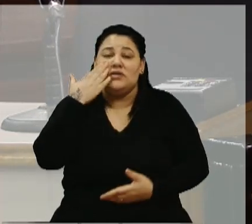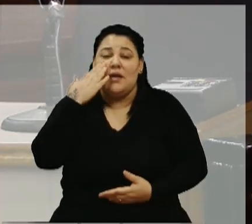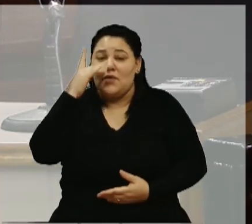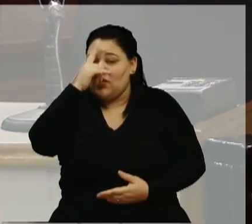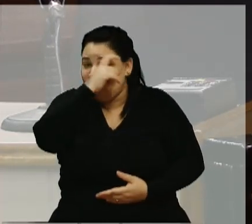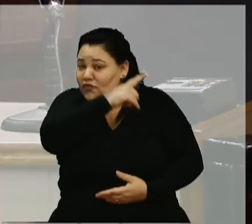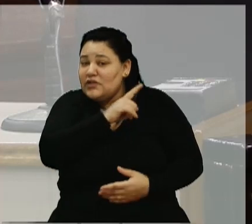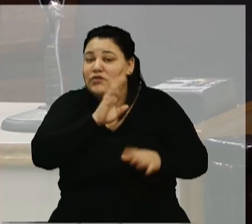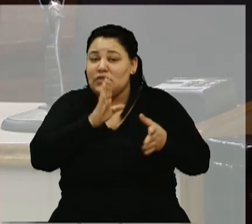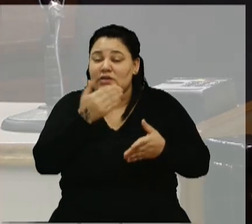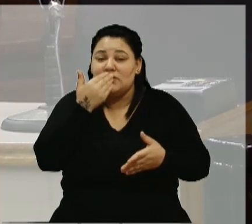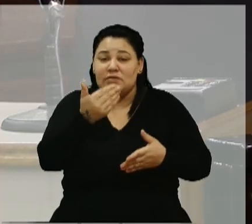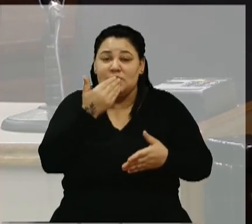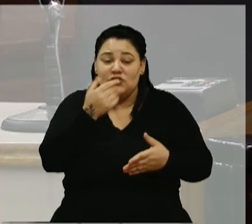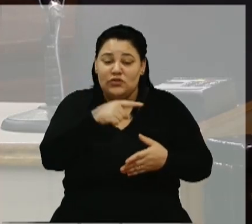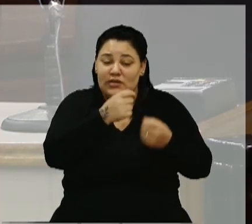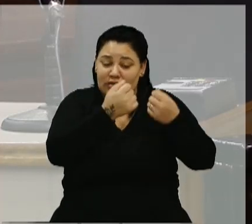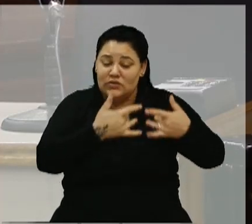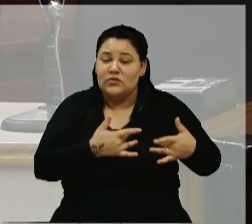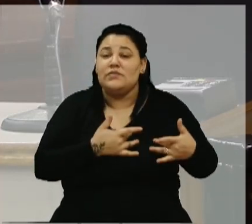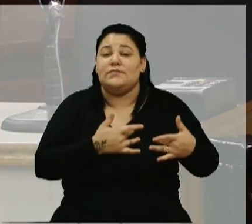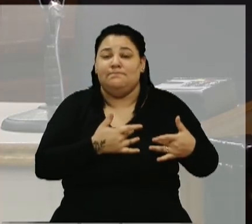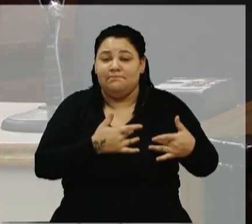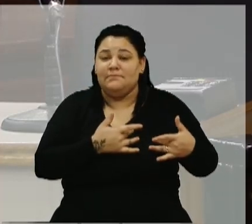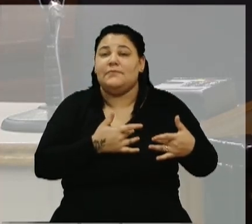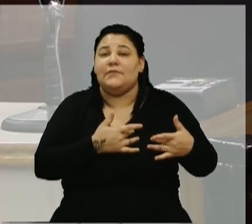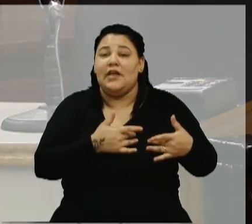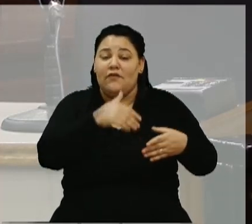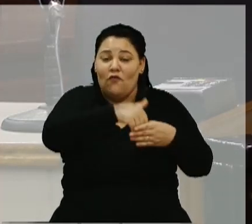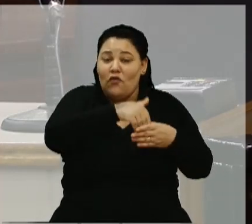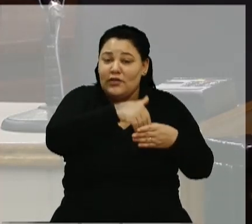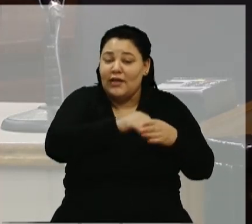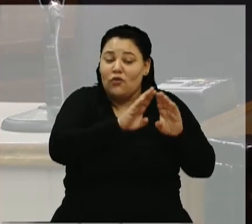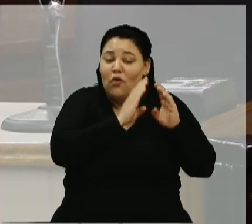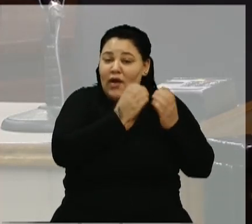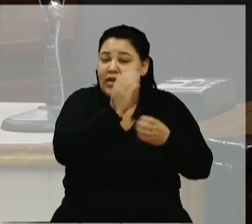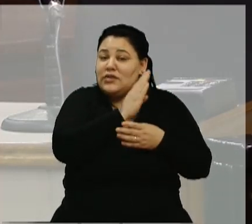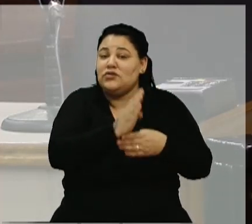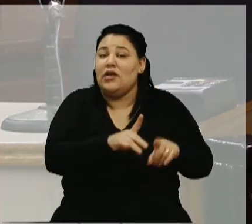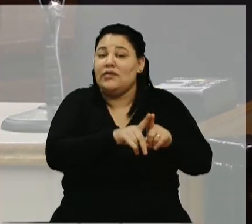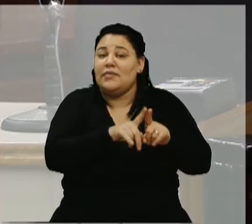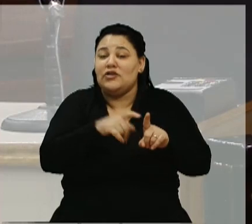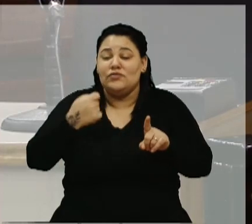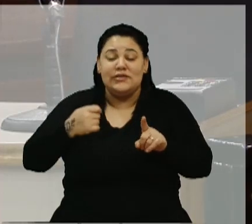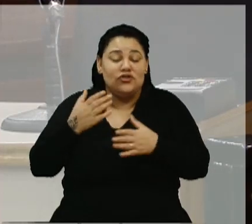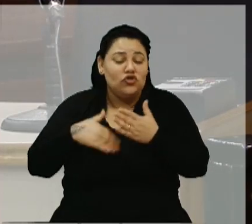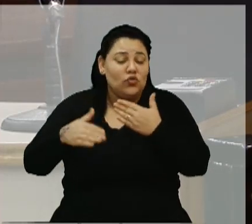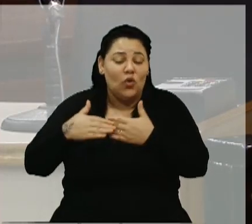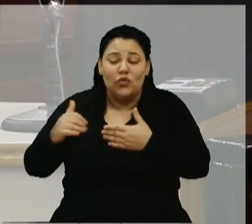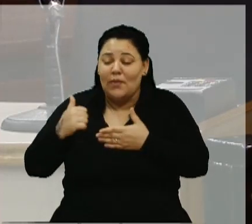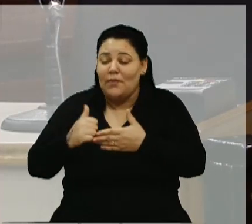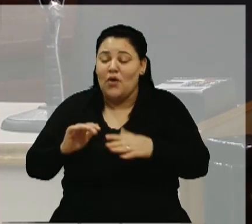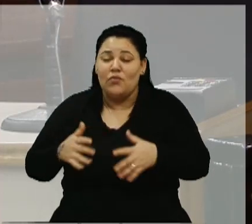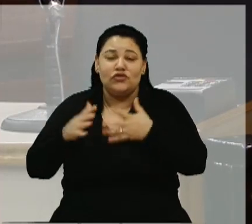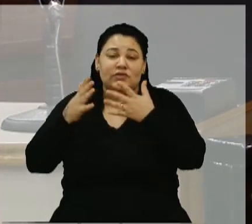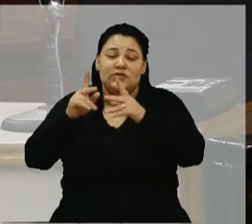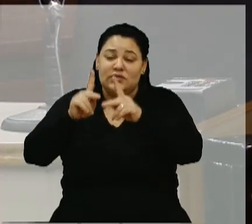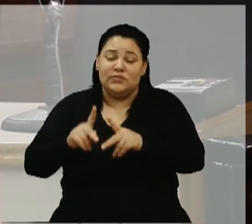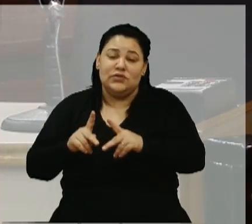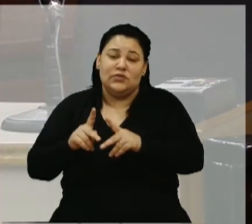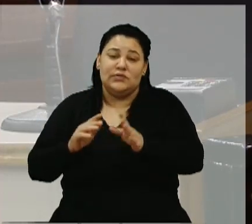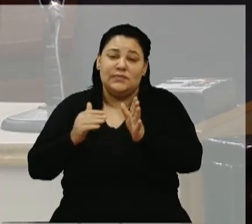para, de fato, serem analisados e votados no Congresso Nacional. E, por isso, precisamos de todo o engajamento possível, ainda que